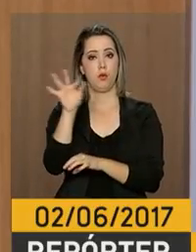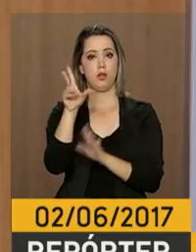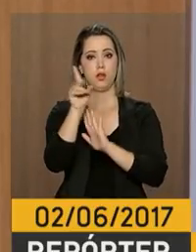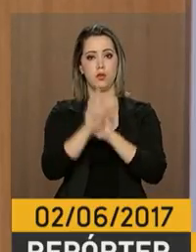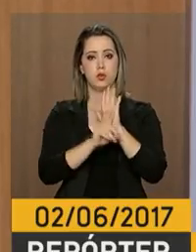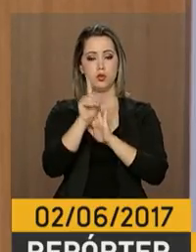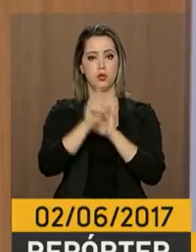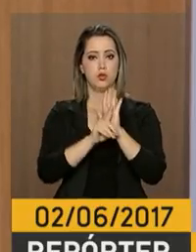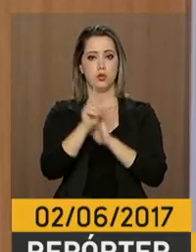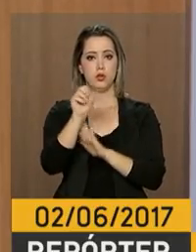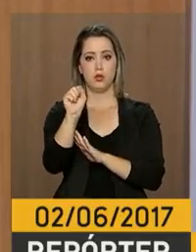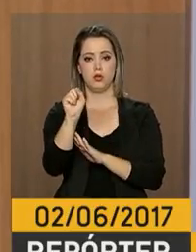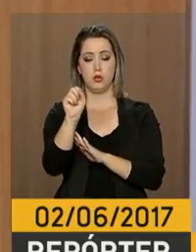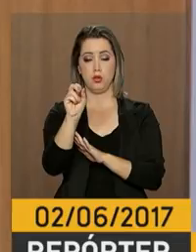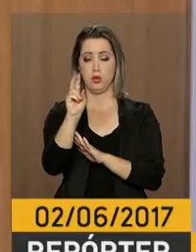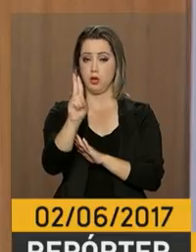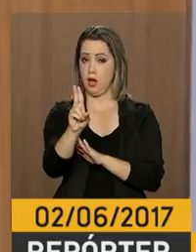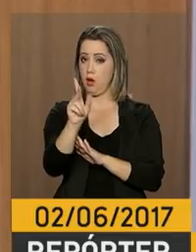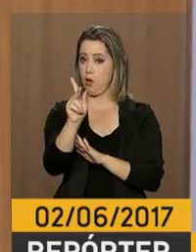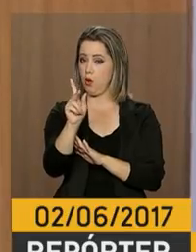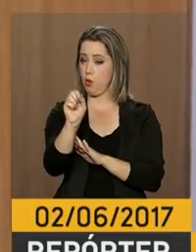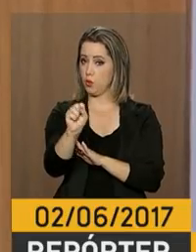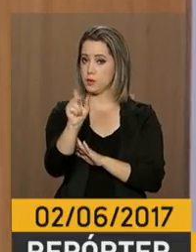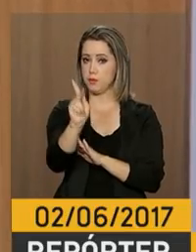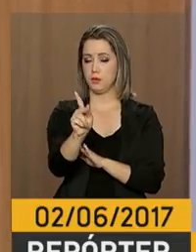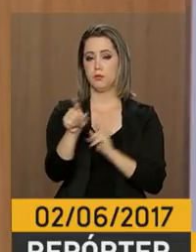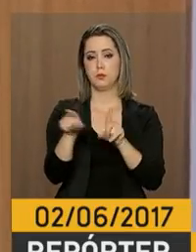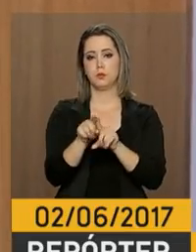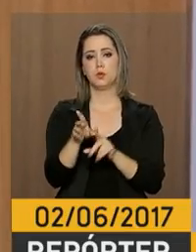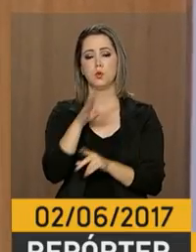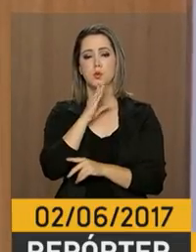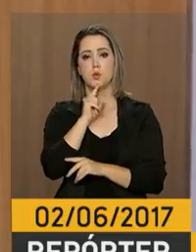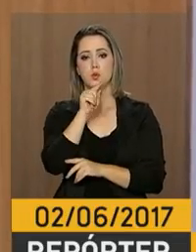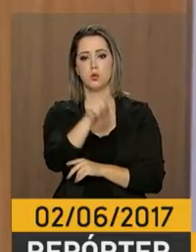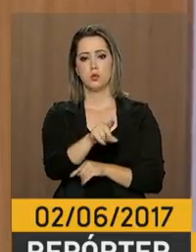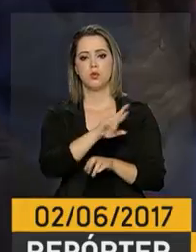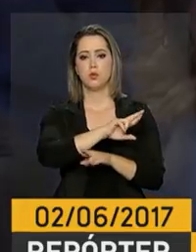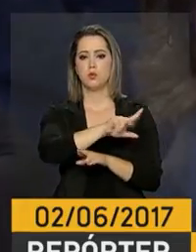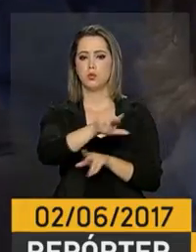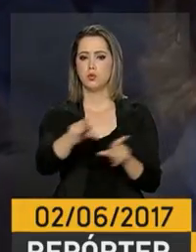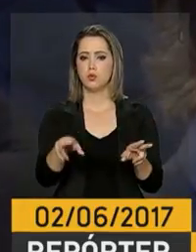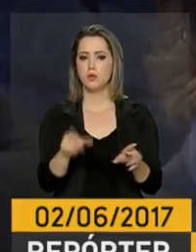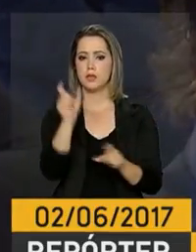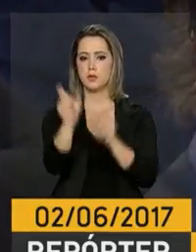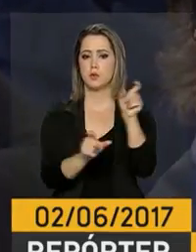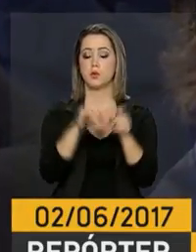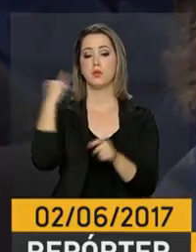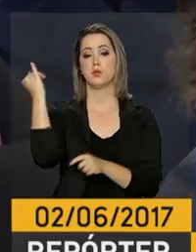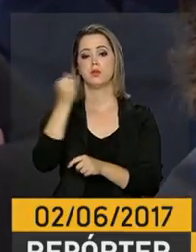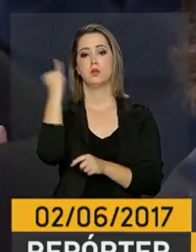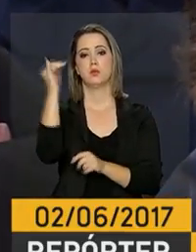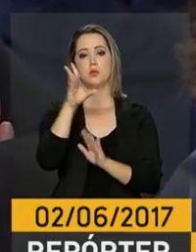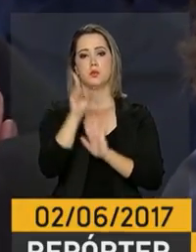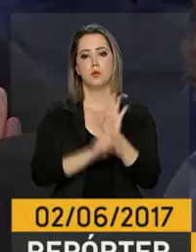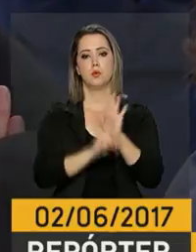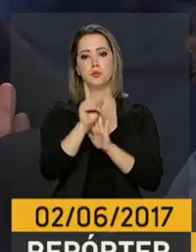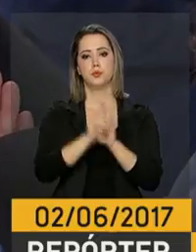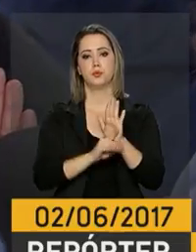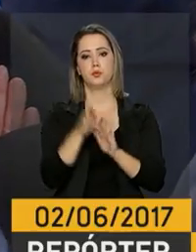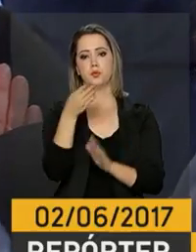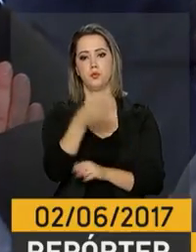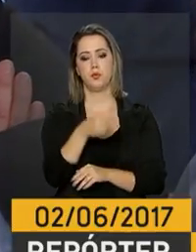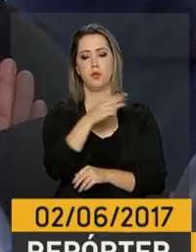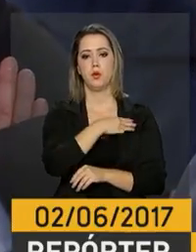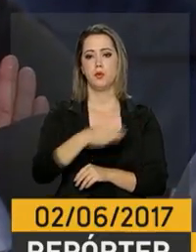largo são francisco onde tive a oportunidade de conhecer a luz do direito tais como o ministro alfredo